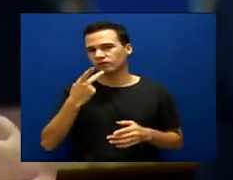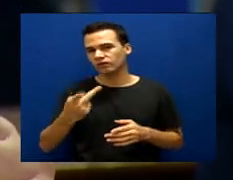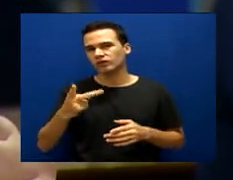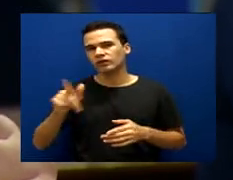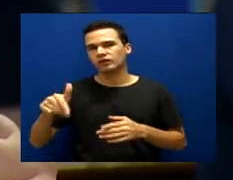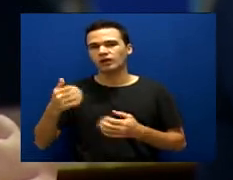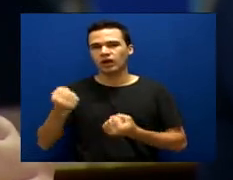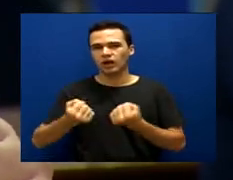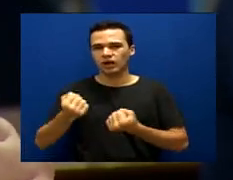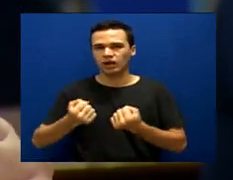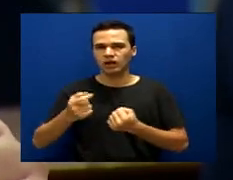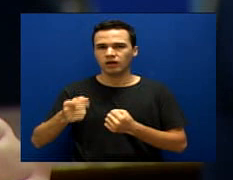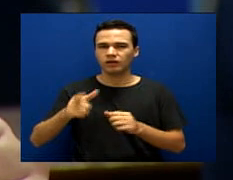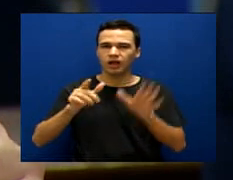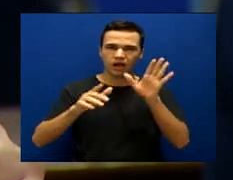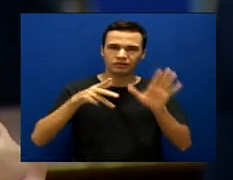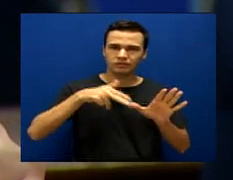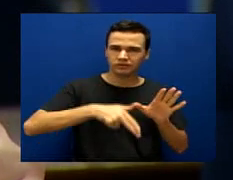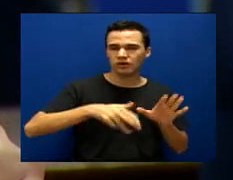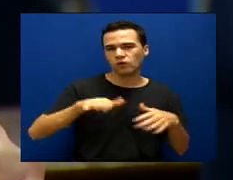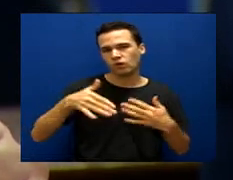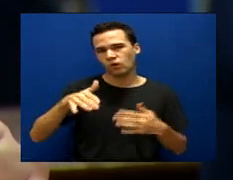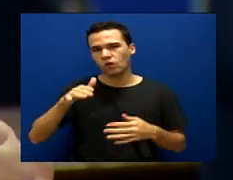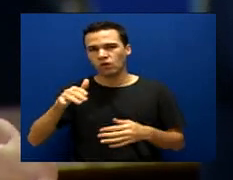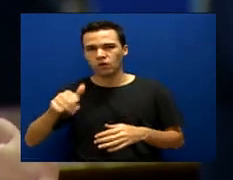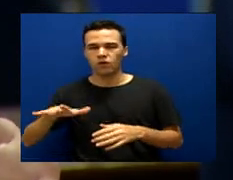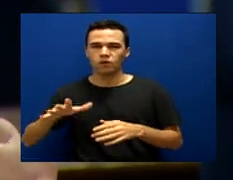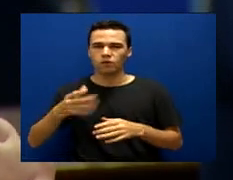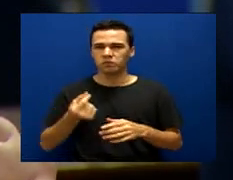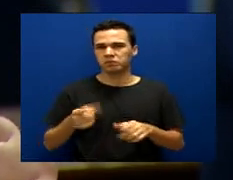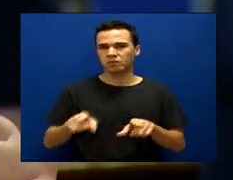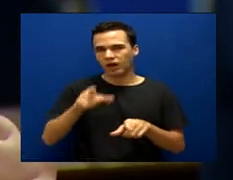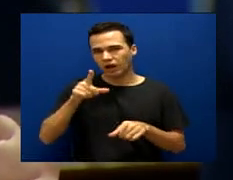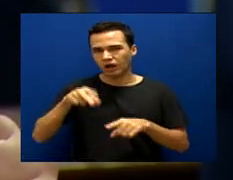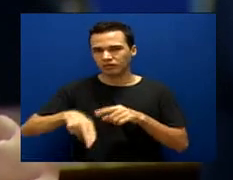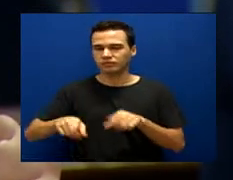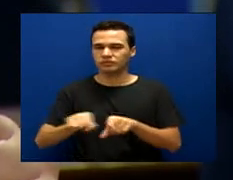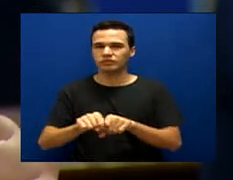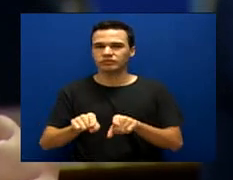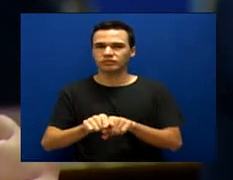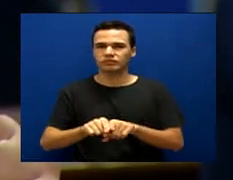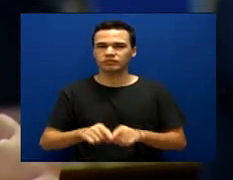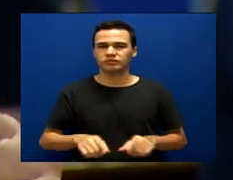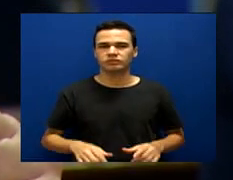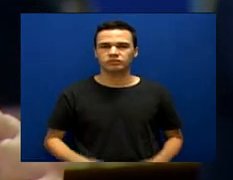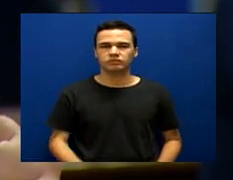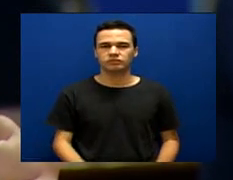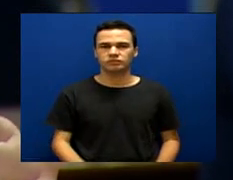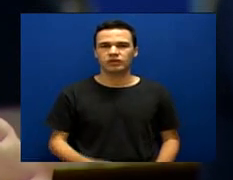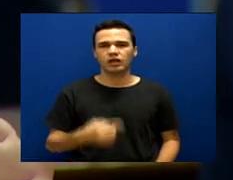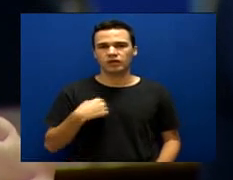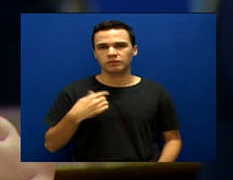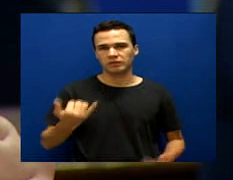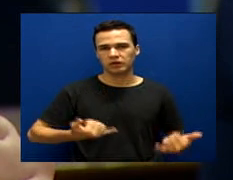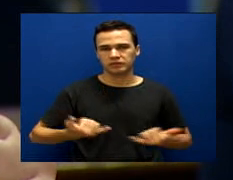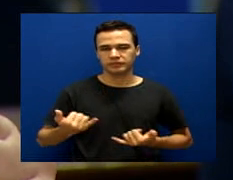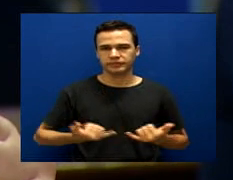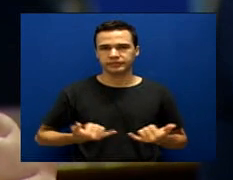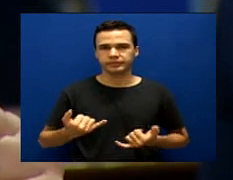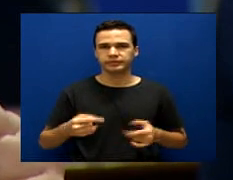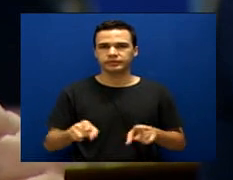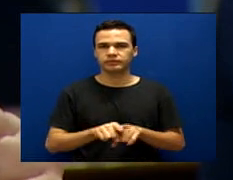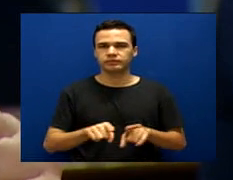foi apresentado a ausência para nós, né, que a gente ficou sabendo depois sobre o castramóvel. Fiquei sabendo